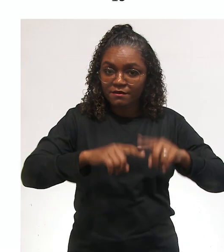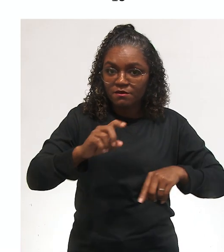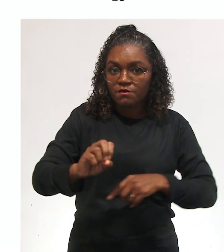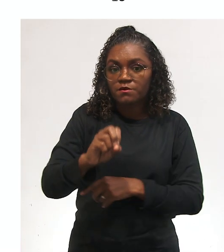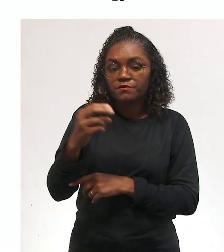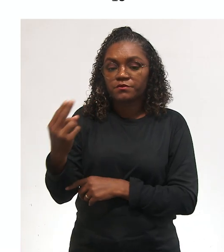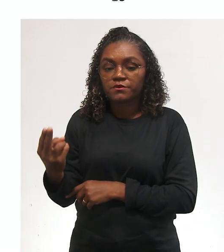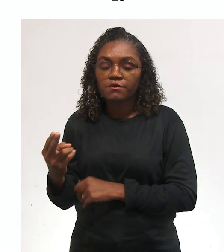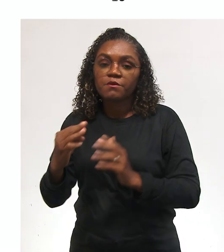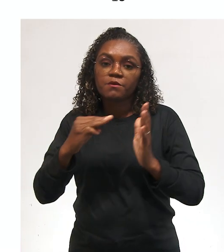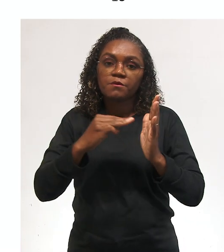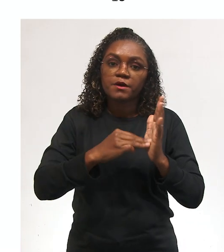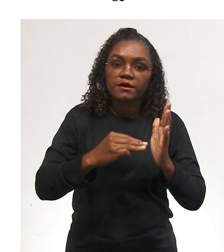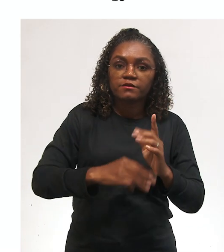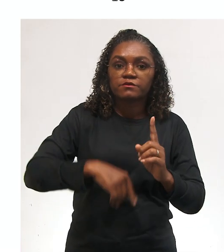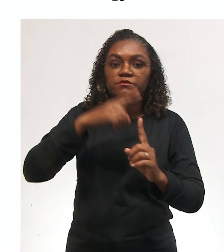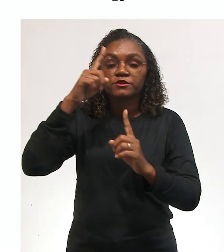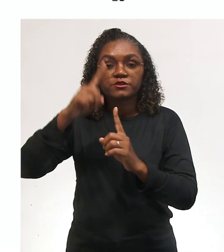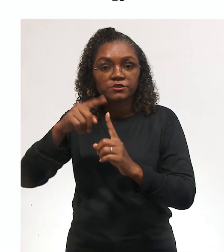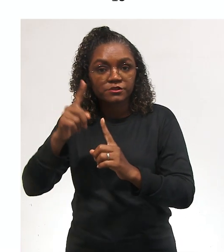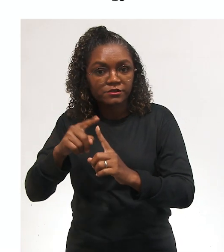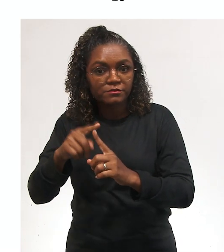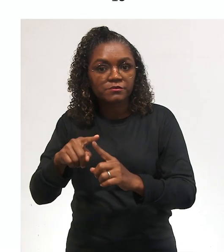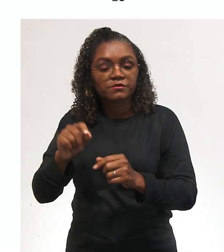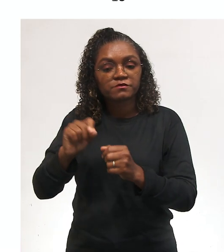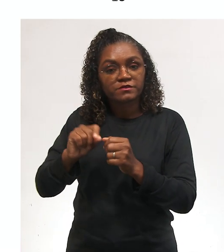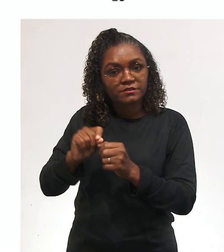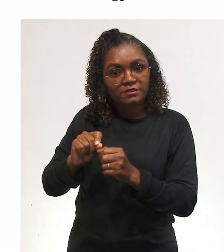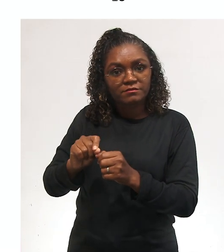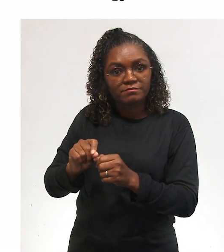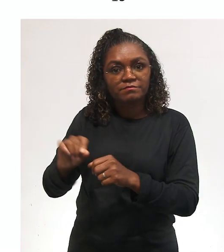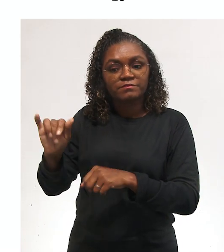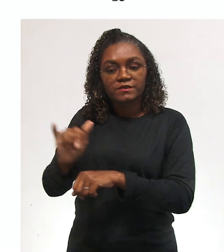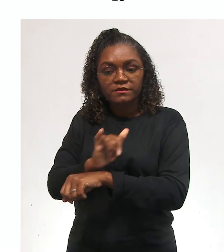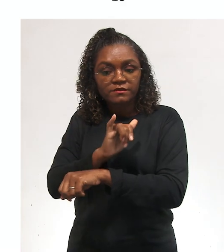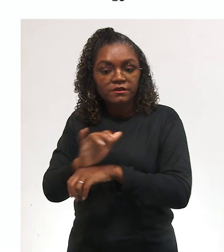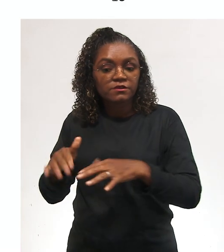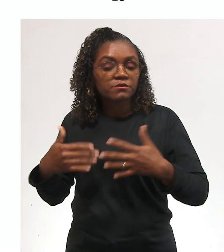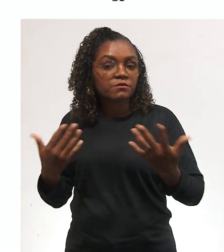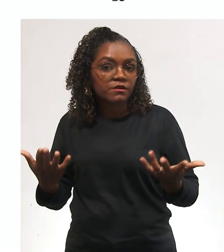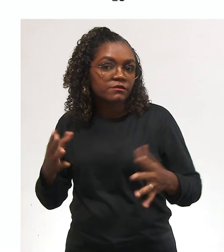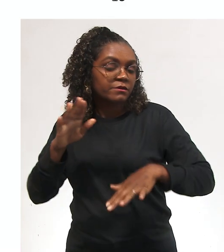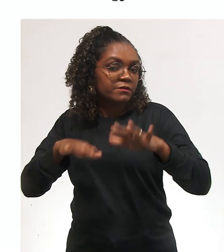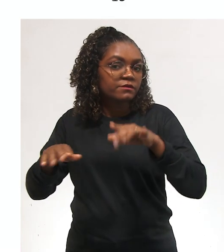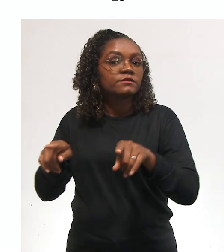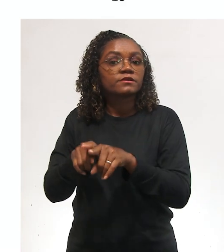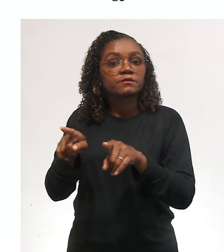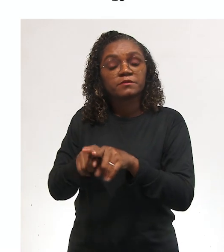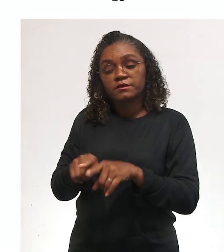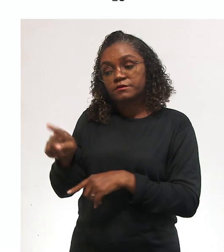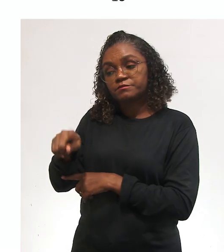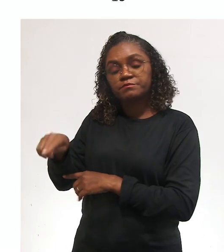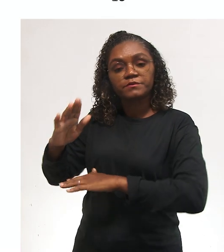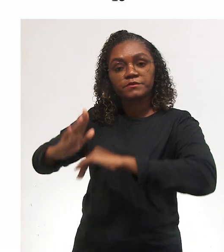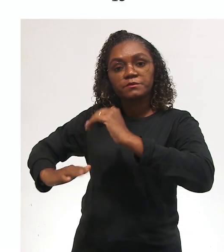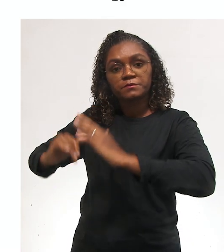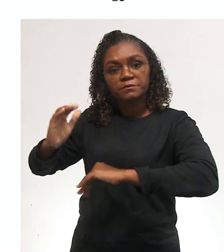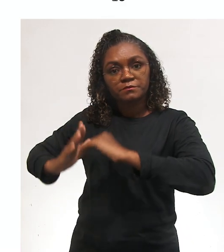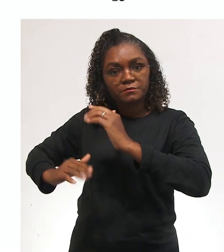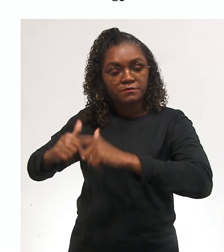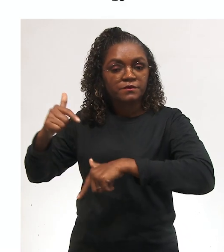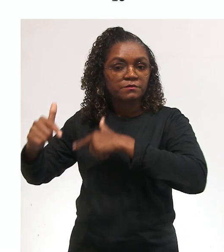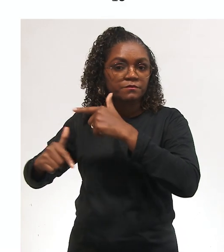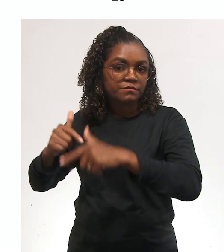no material, pode ser no método, na forma de executar aquela atividade, pode estar havendo a falha. Também pode